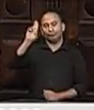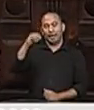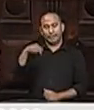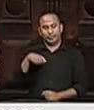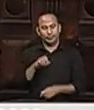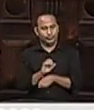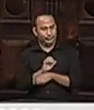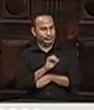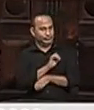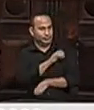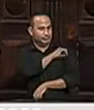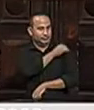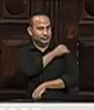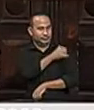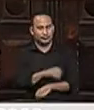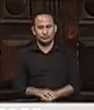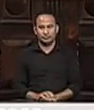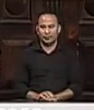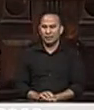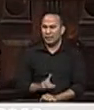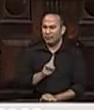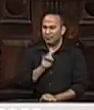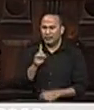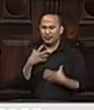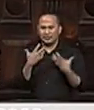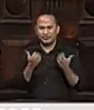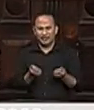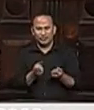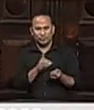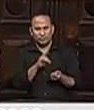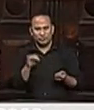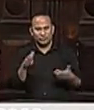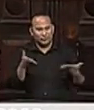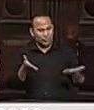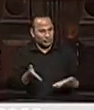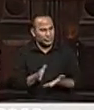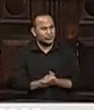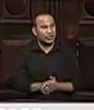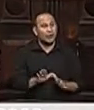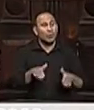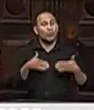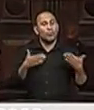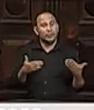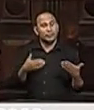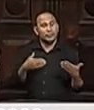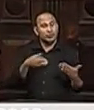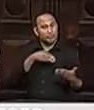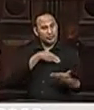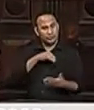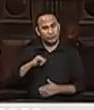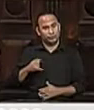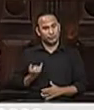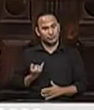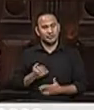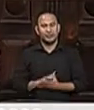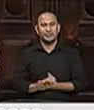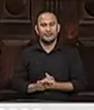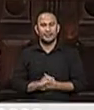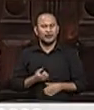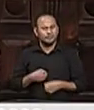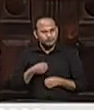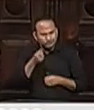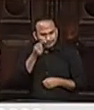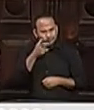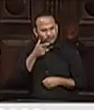de Janeiro. Não é razoável, num dia de hoje, quando um ministro da Justiça atenta contra